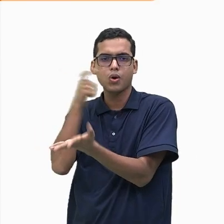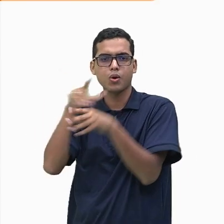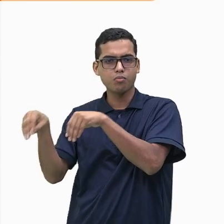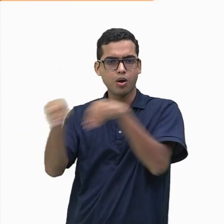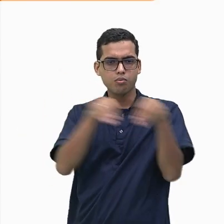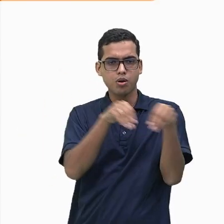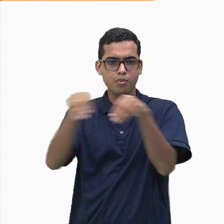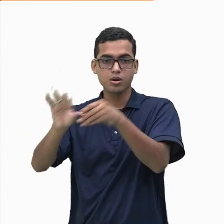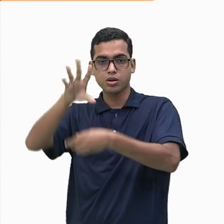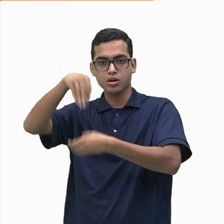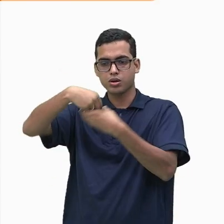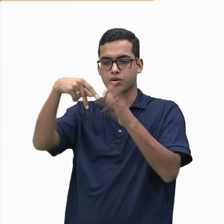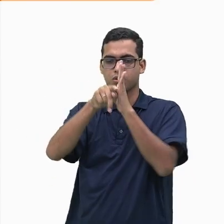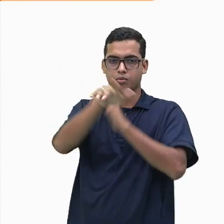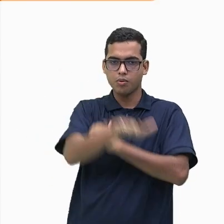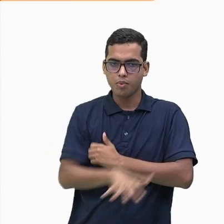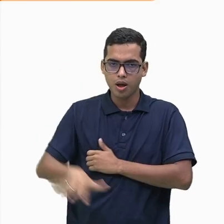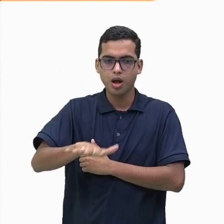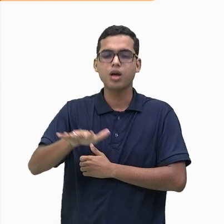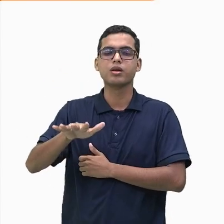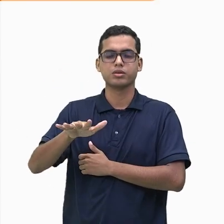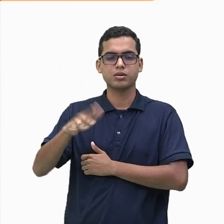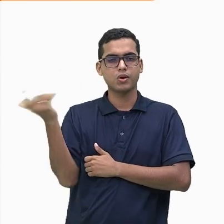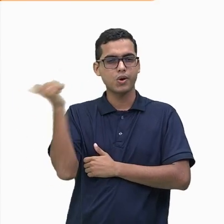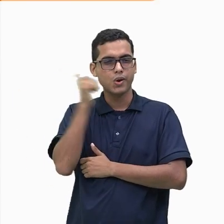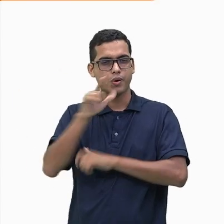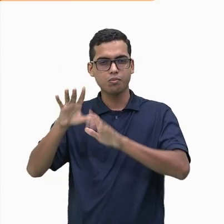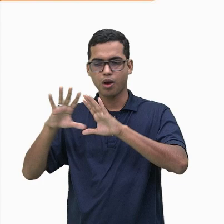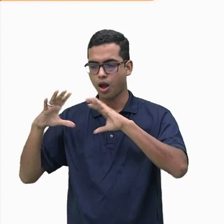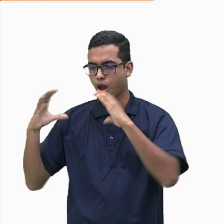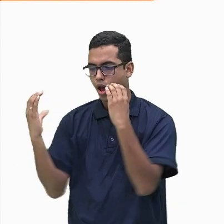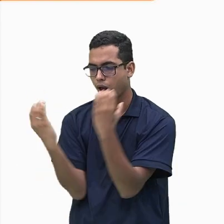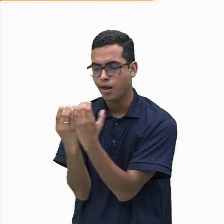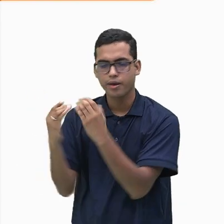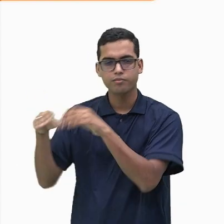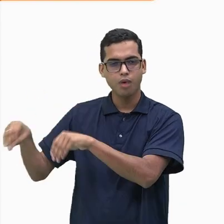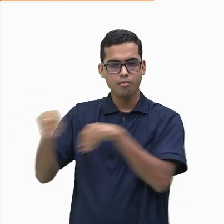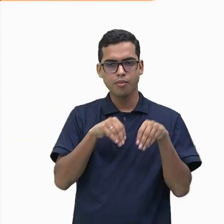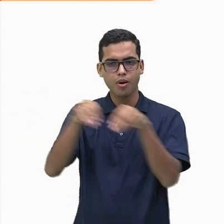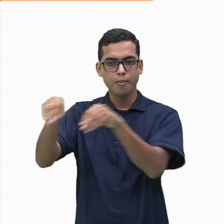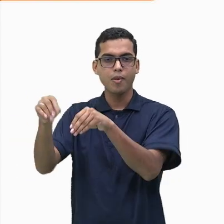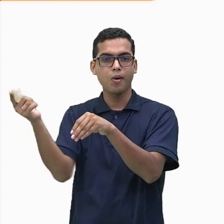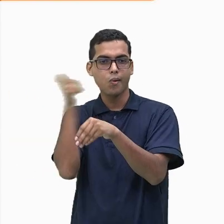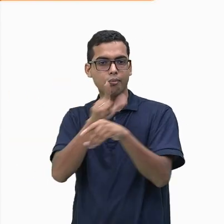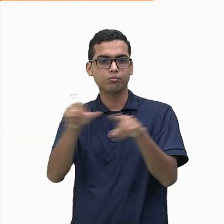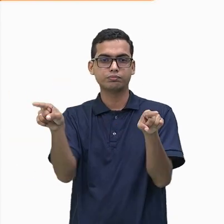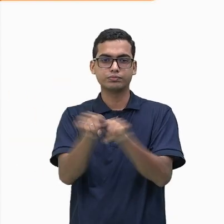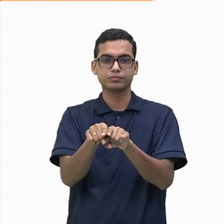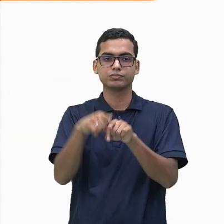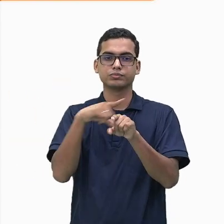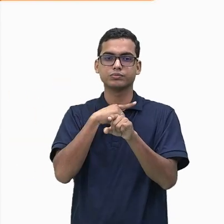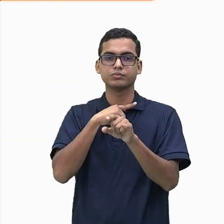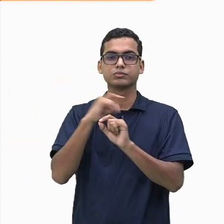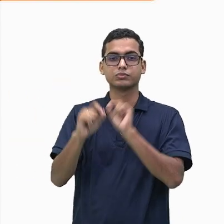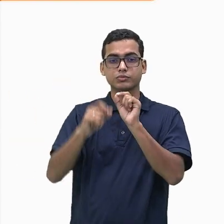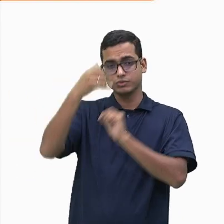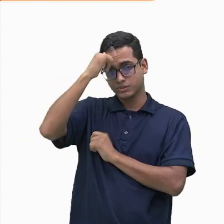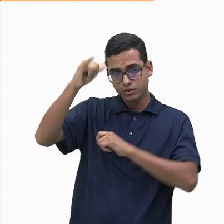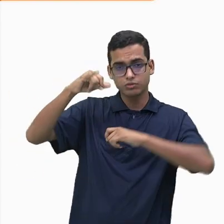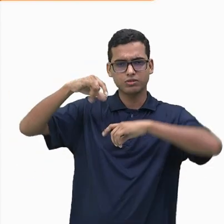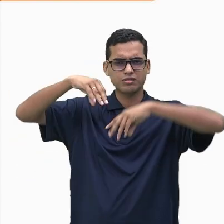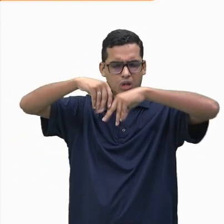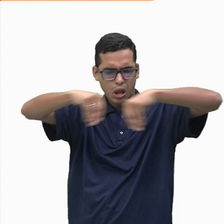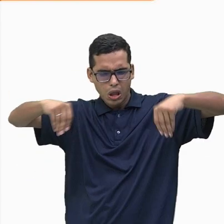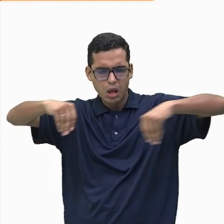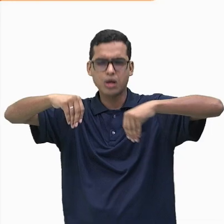frequência dentro de um território, o que acabava evitando que a degradação do solo e permitia que as áreas agrícolas e as